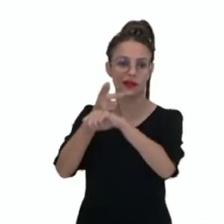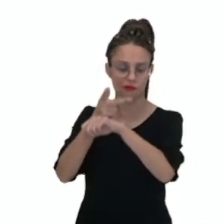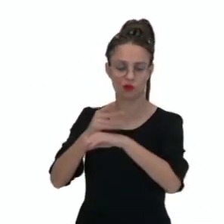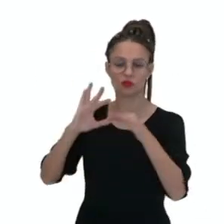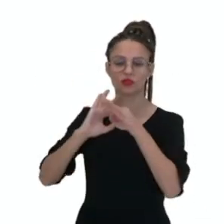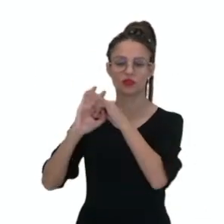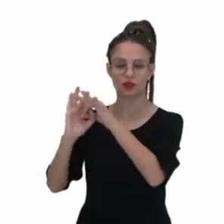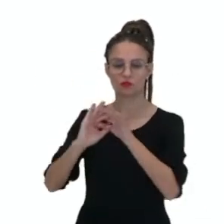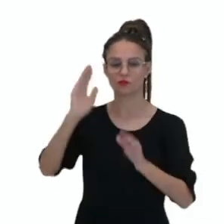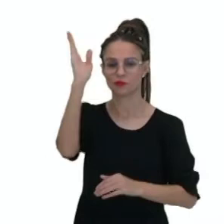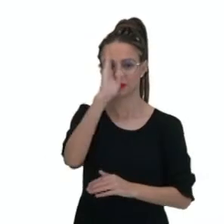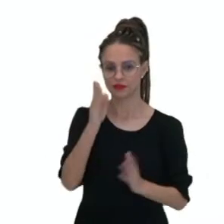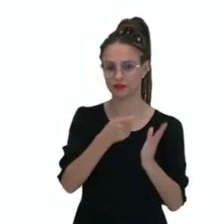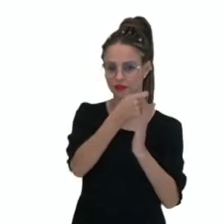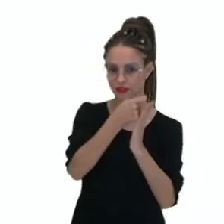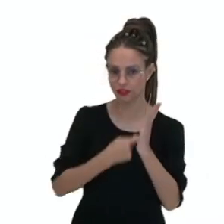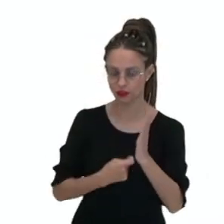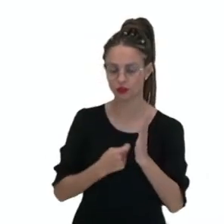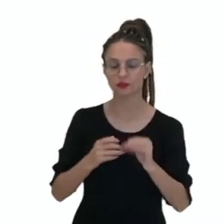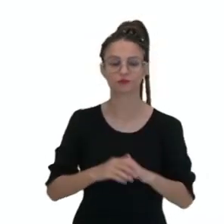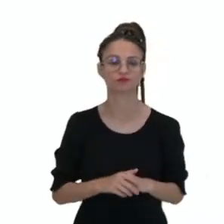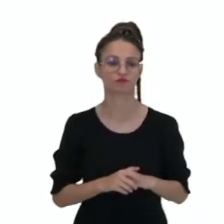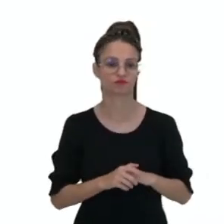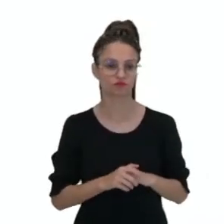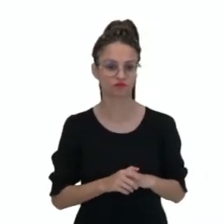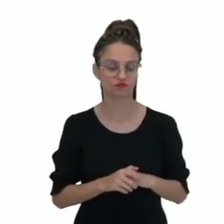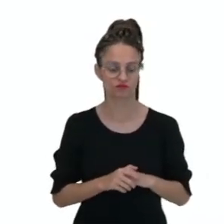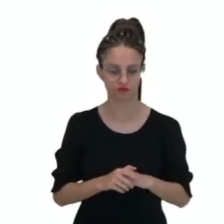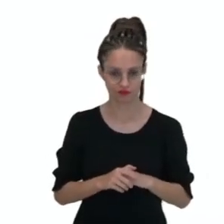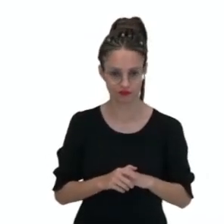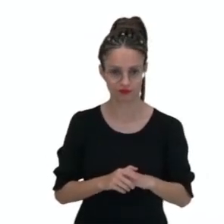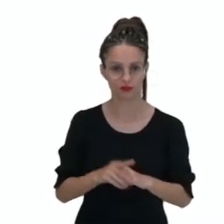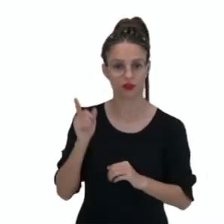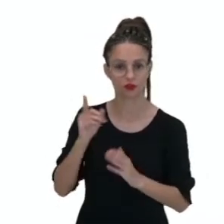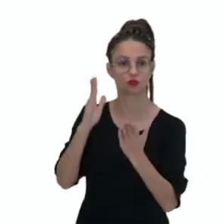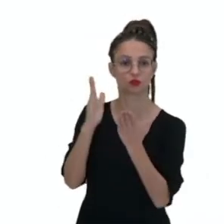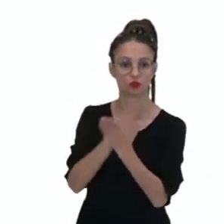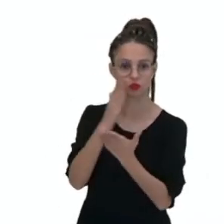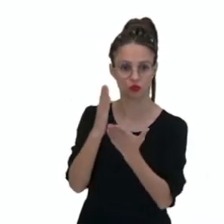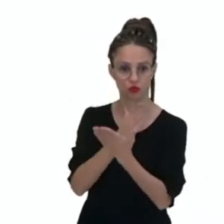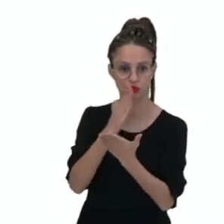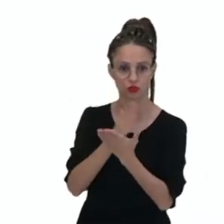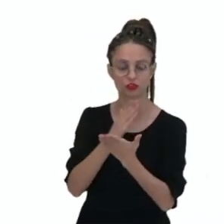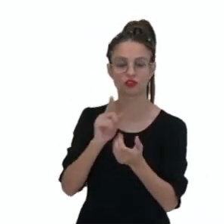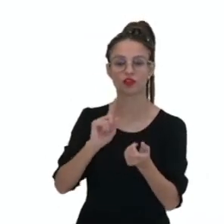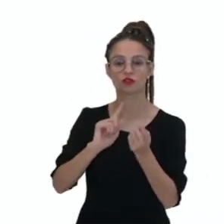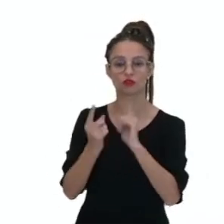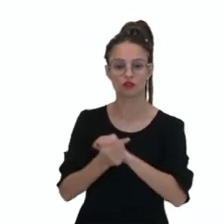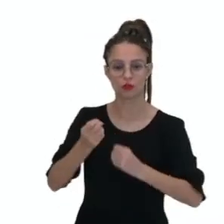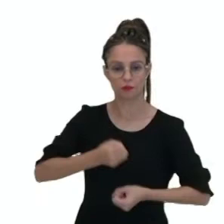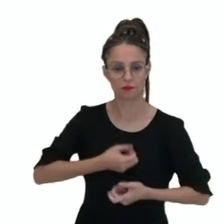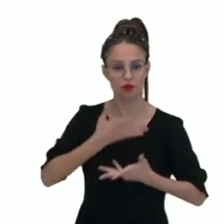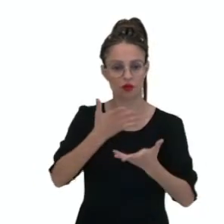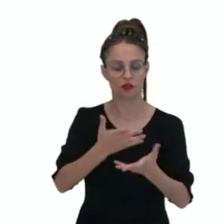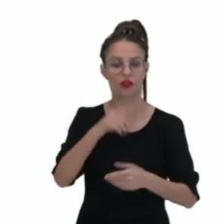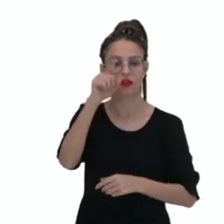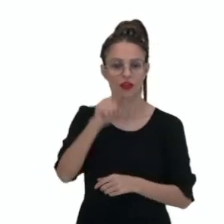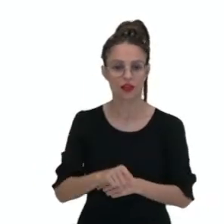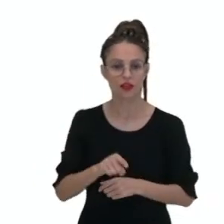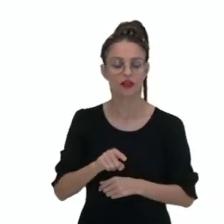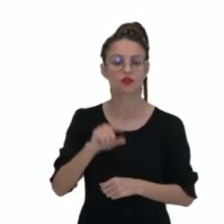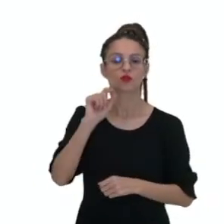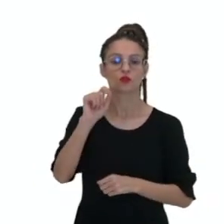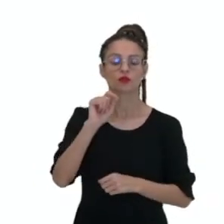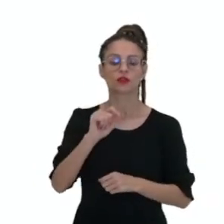Escritores, por meio da obra intitulada Antologia Poética. A antologia, como o próprio nome diz já, é